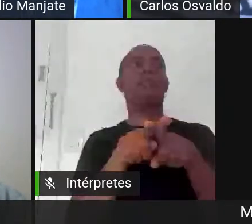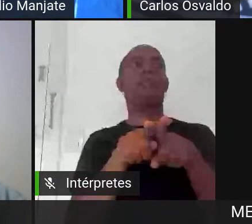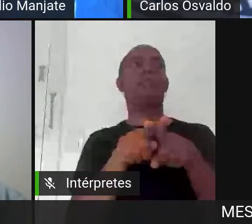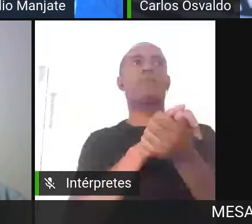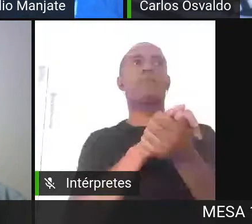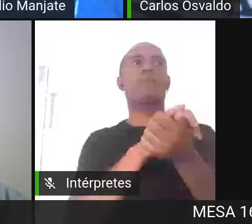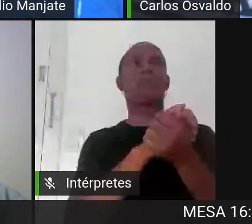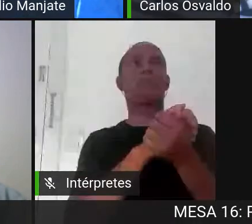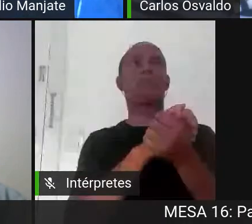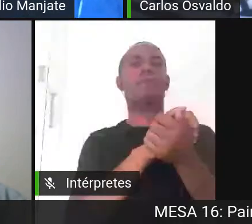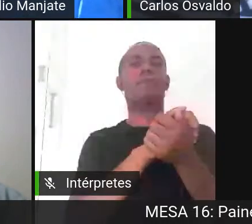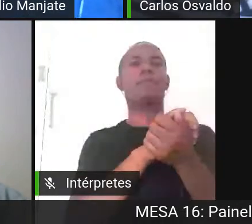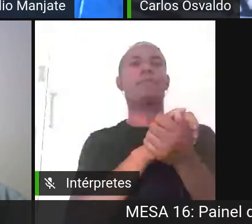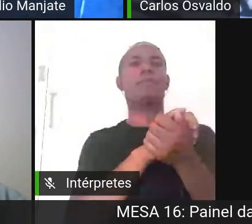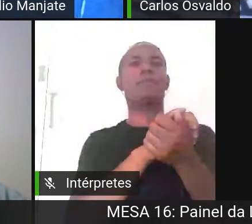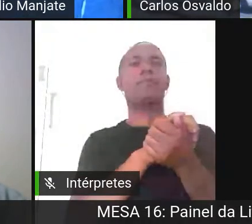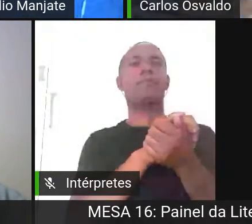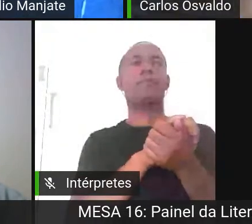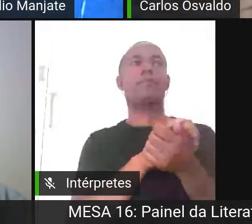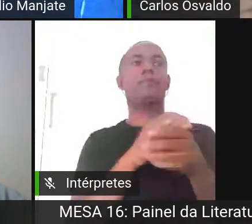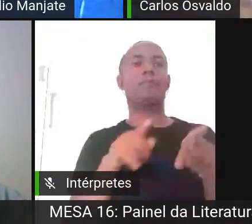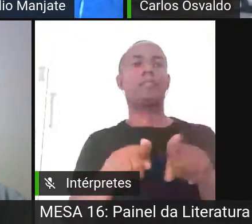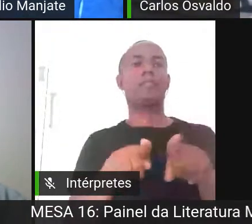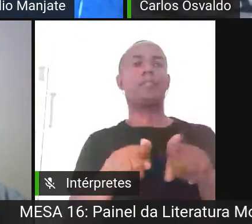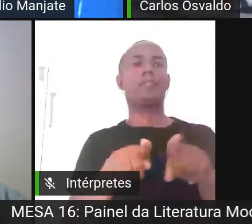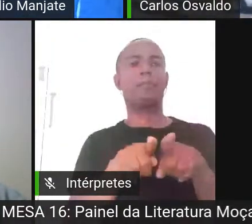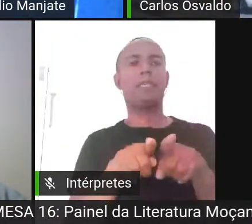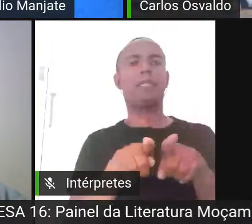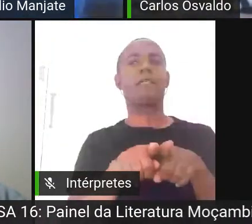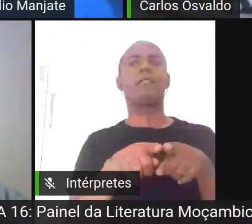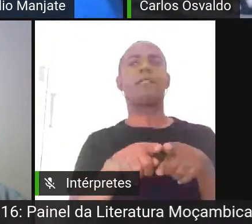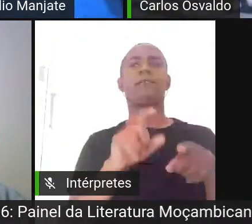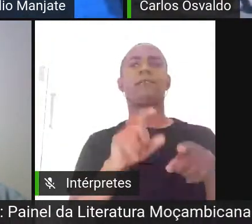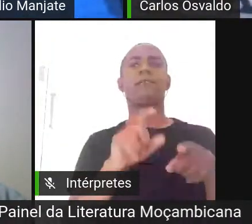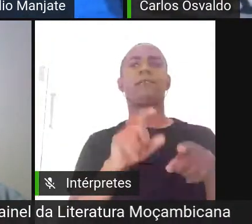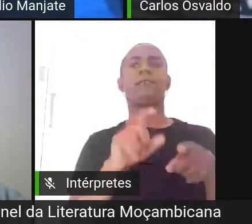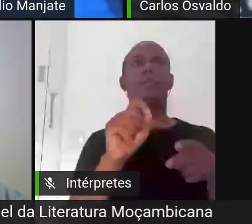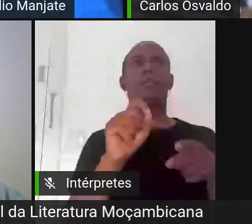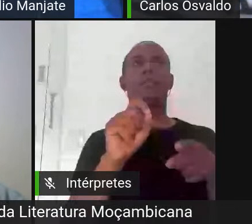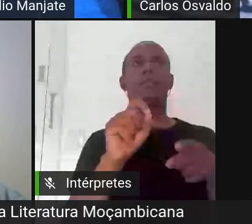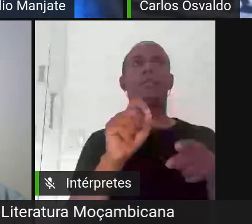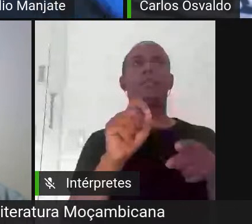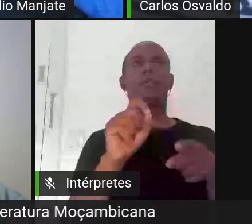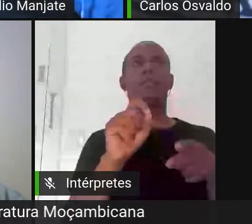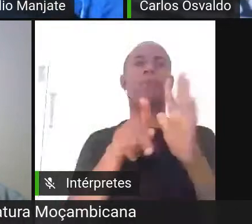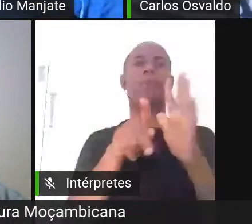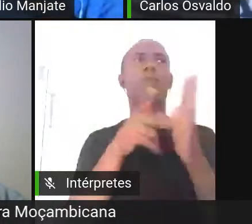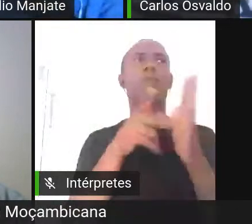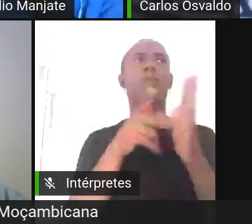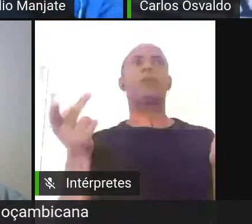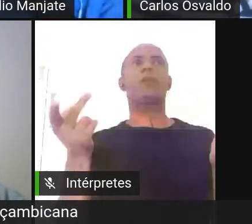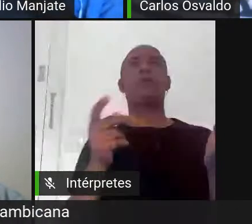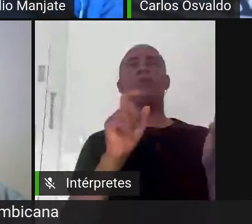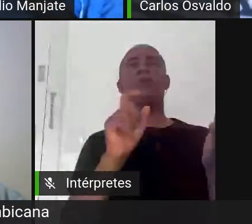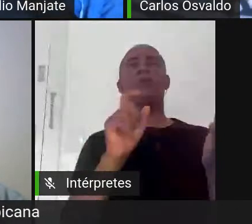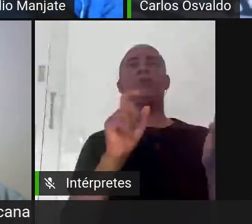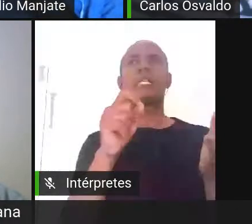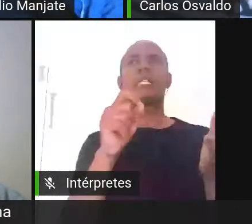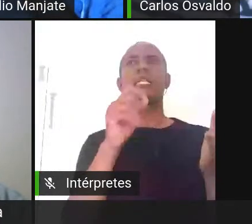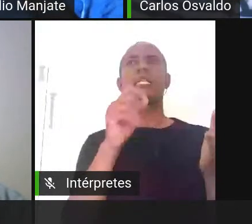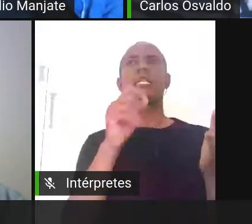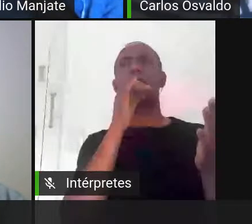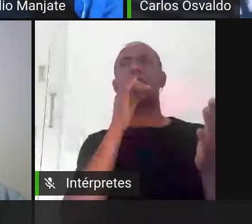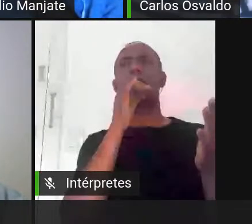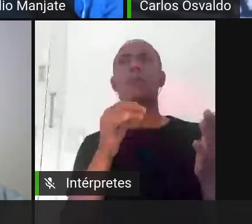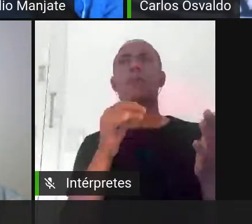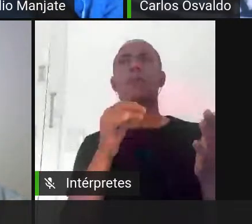dessa opinião que o colega Adelino dizia, que passo a passo, a cada livro, a cada ano, a cada geração, a coisa vai se